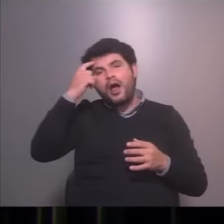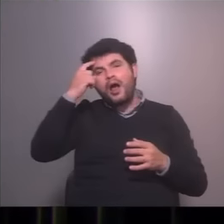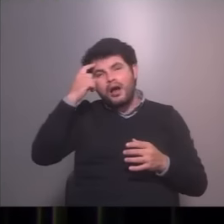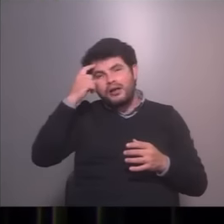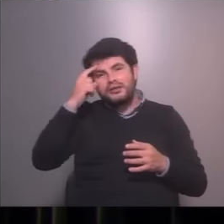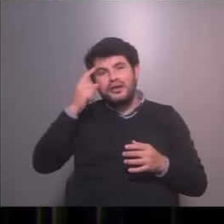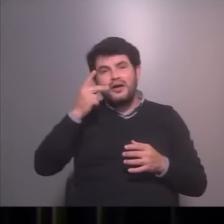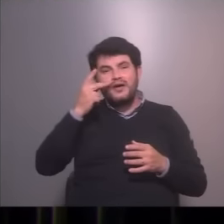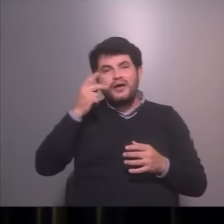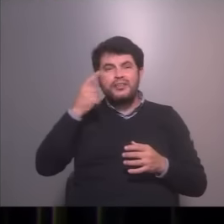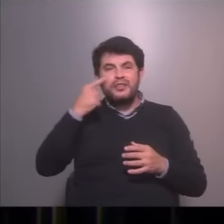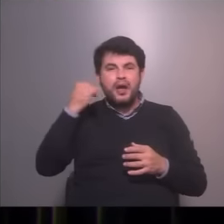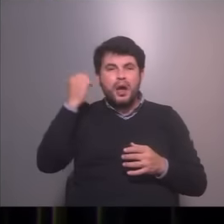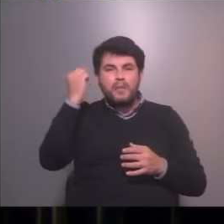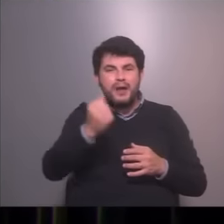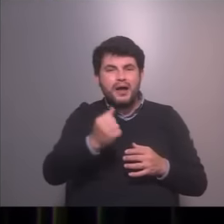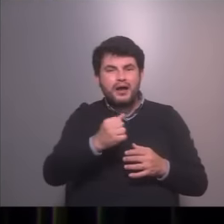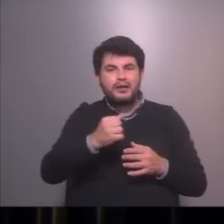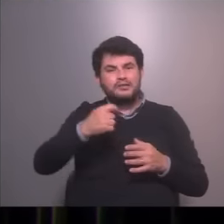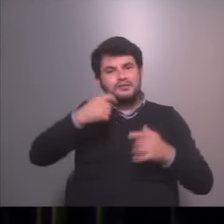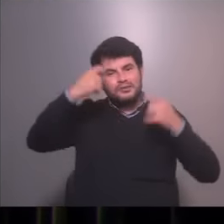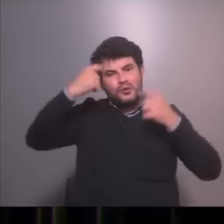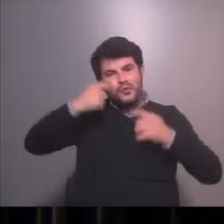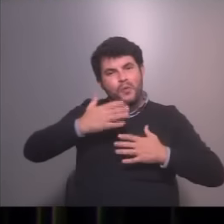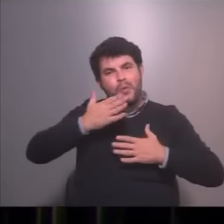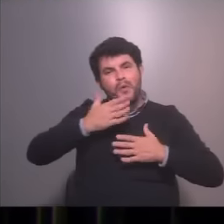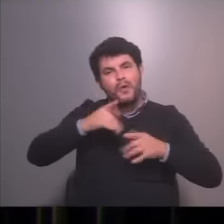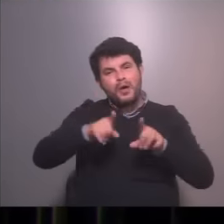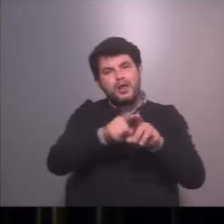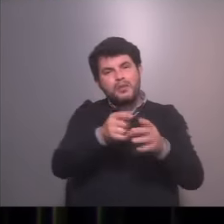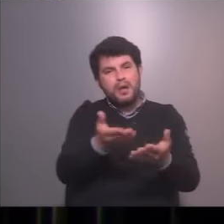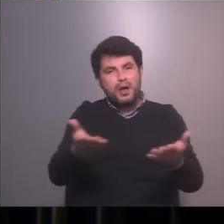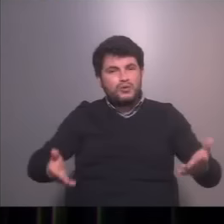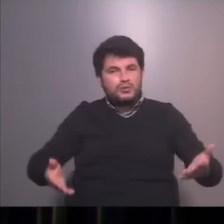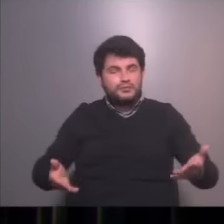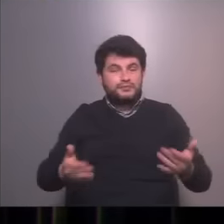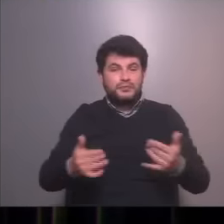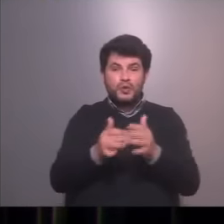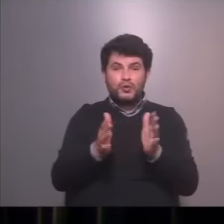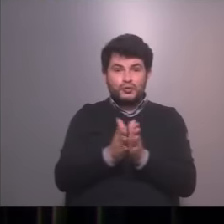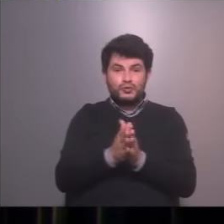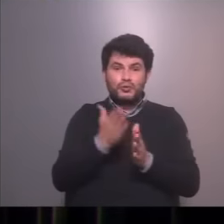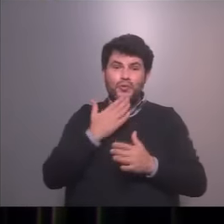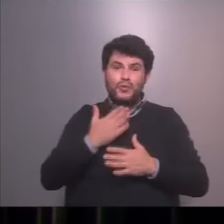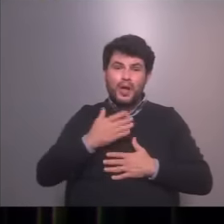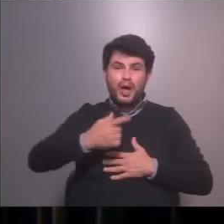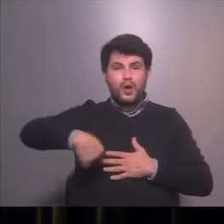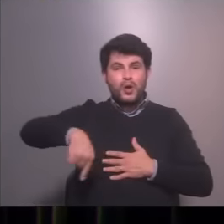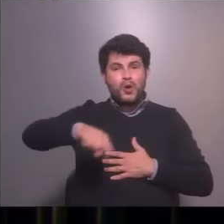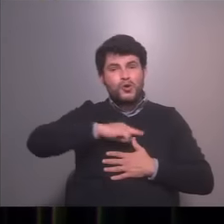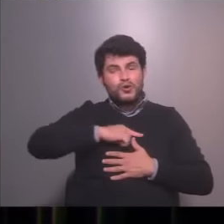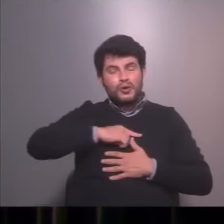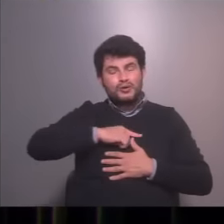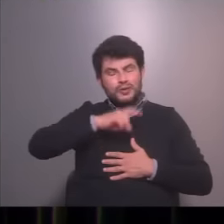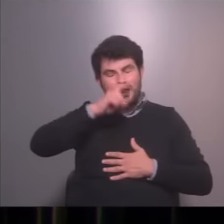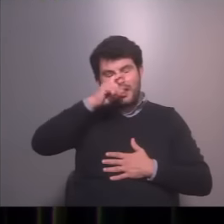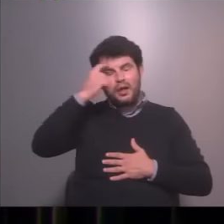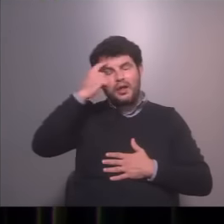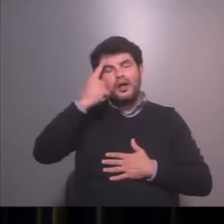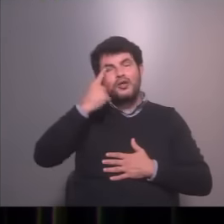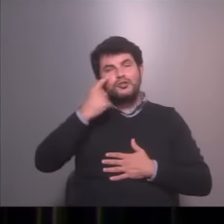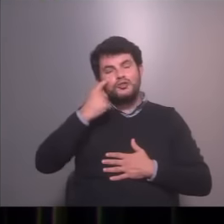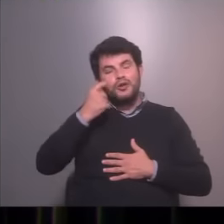e diversas razões sem sentido. Trazemos ainda os atentados contra a vida, contra a integridade